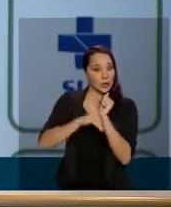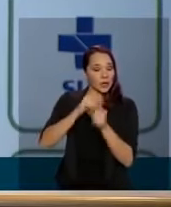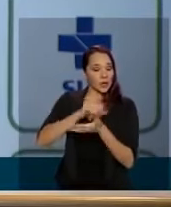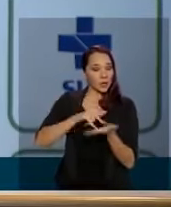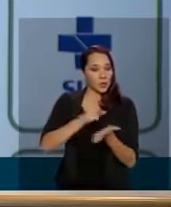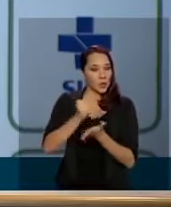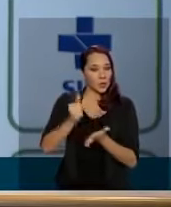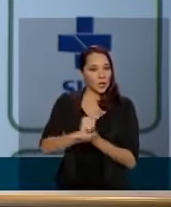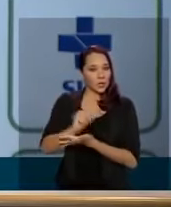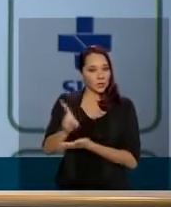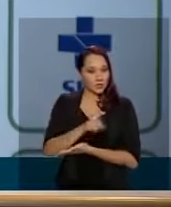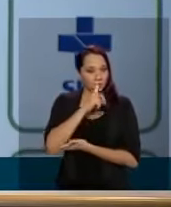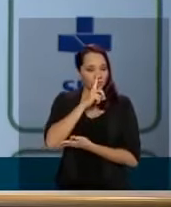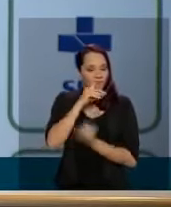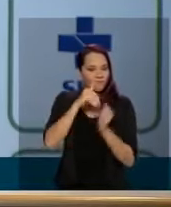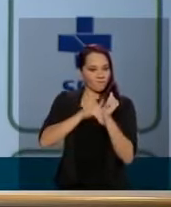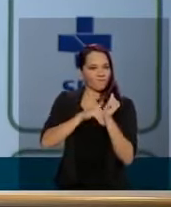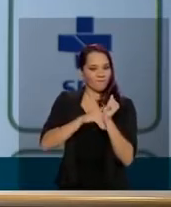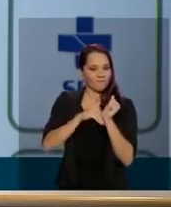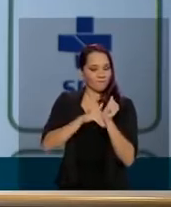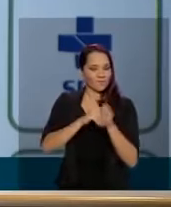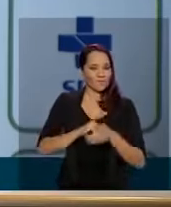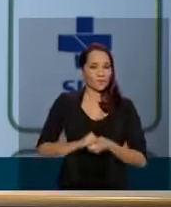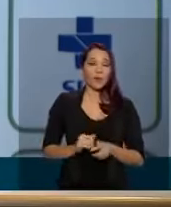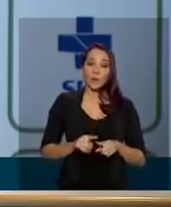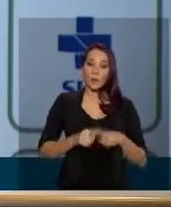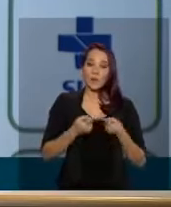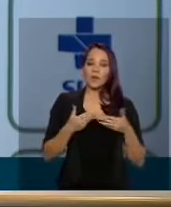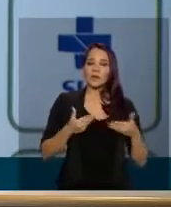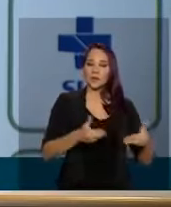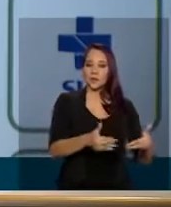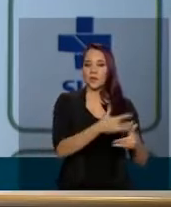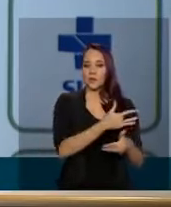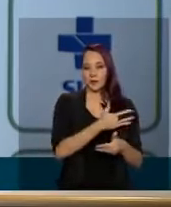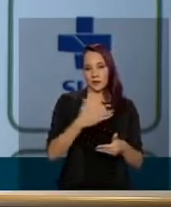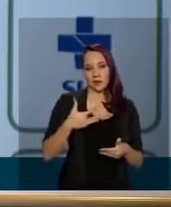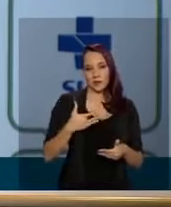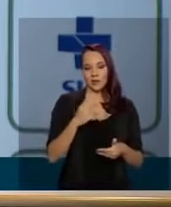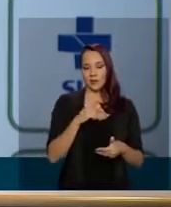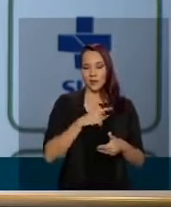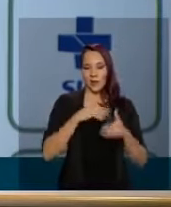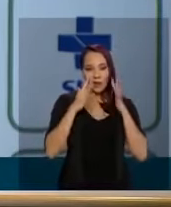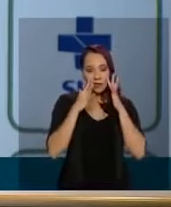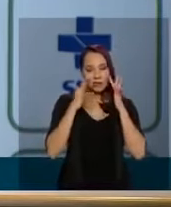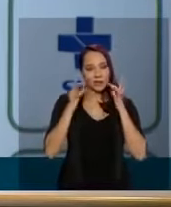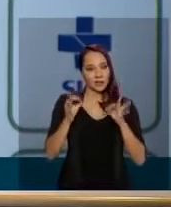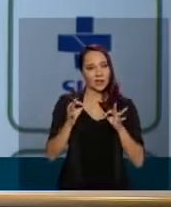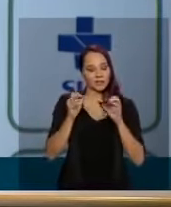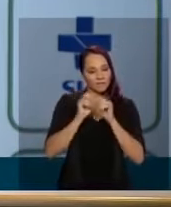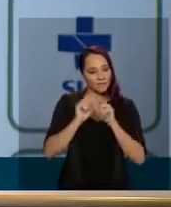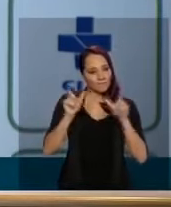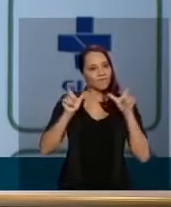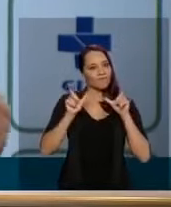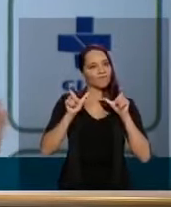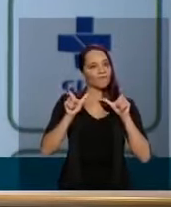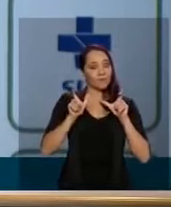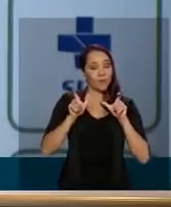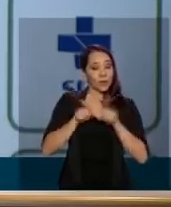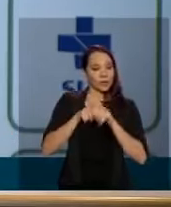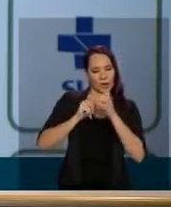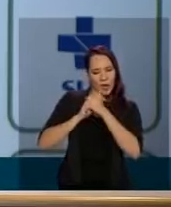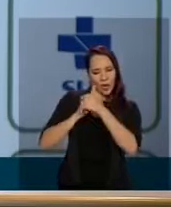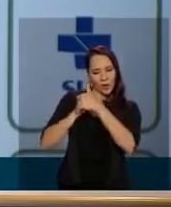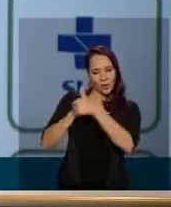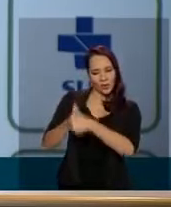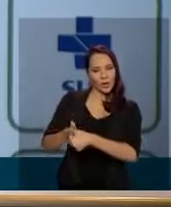de confidencialidade, né? Mas o Ministério da Saúde está atento e acompanhando